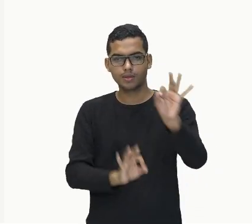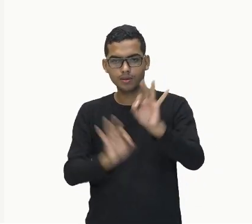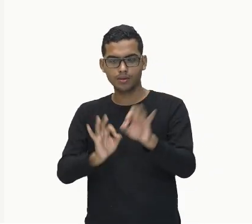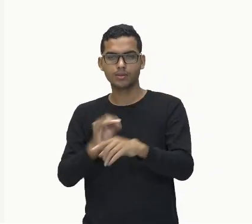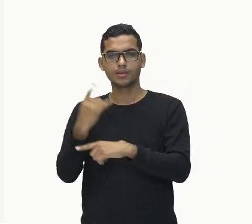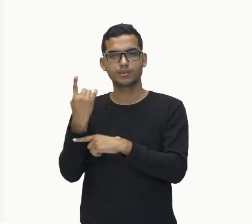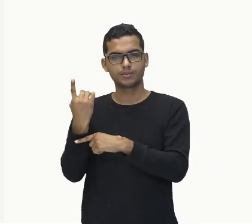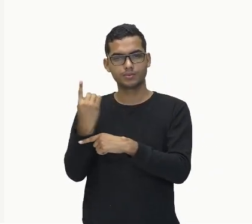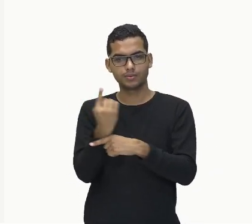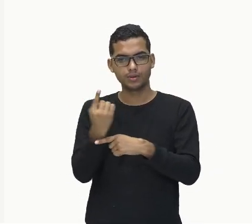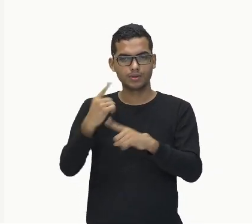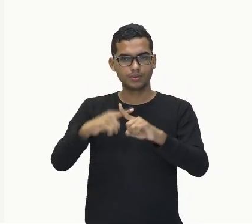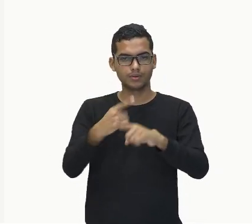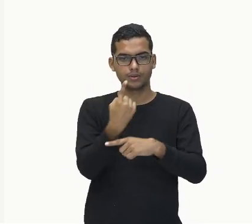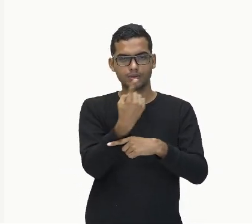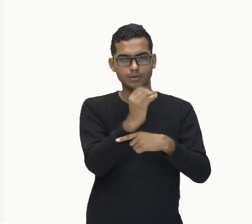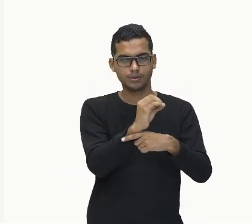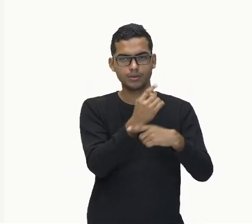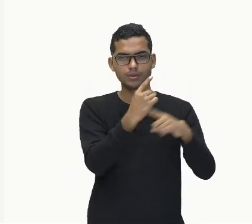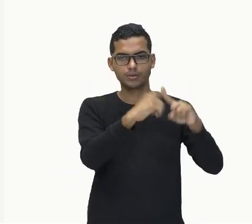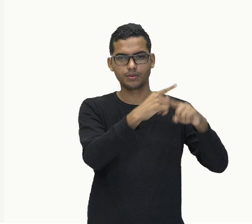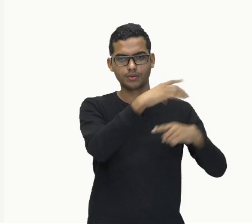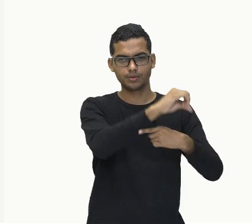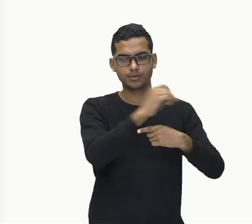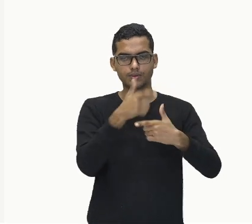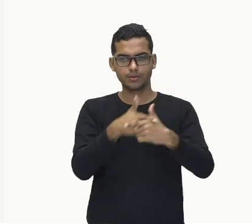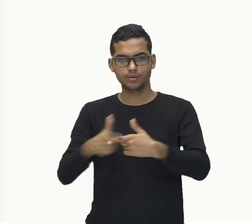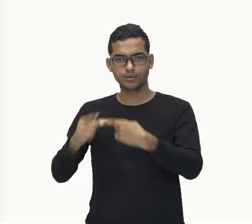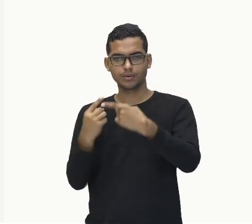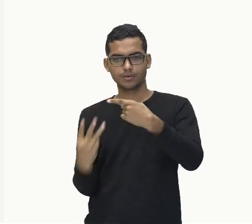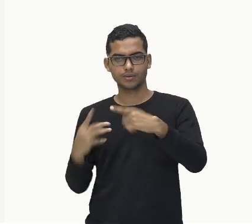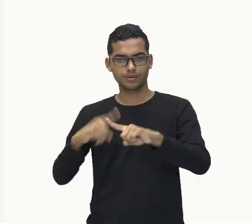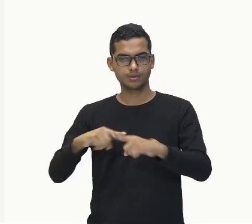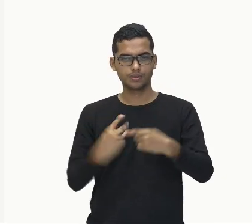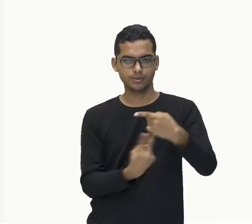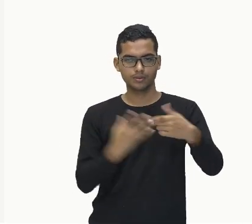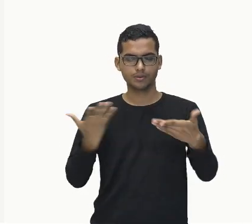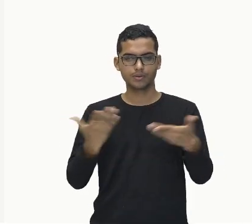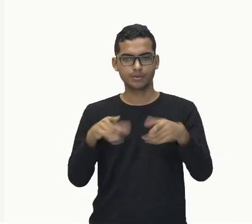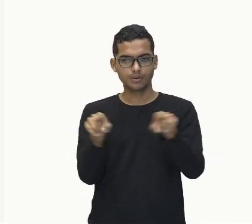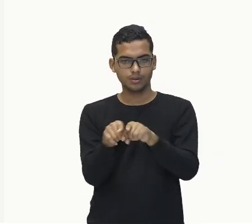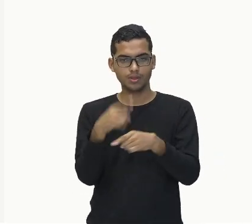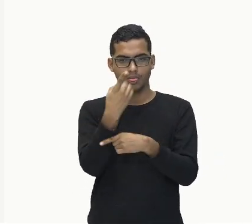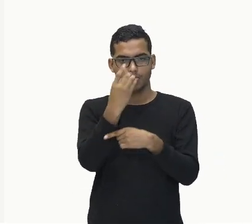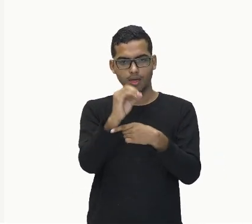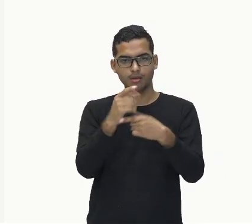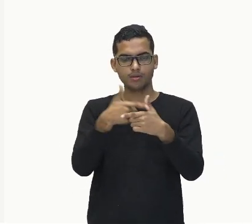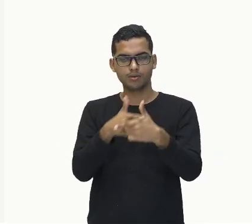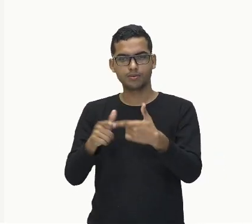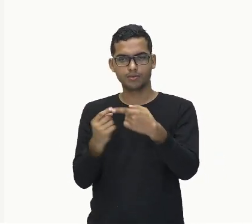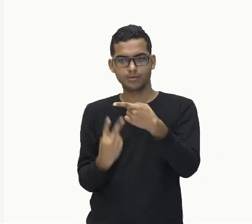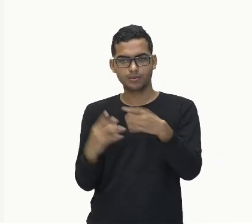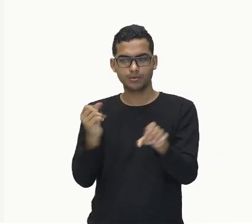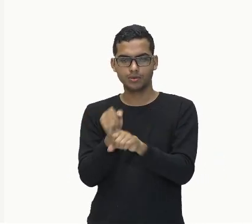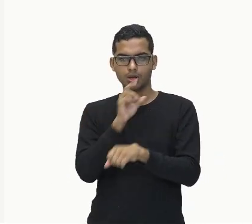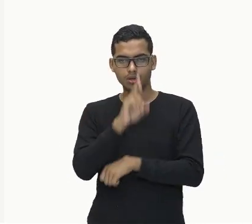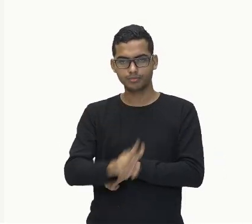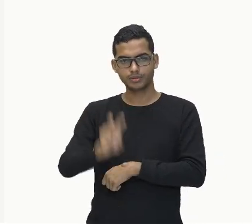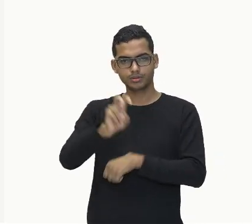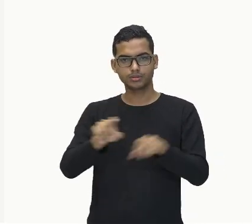2, que deu 5, e dividimos o 9 por 3, que deu 3. Aí